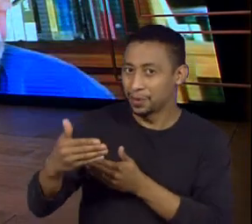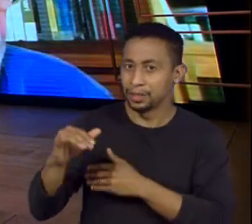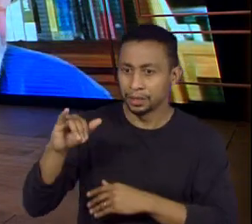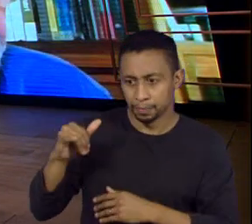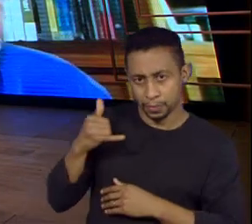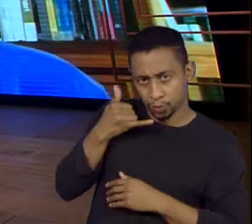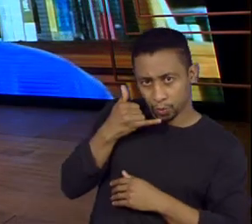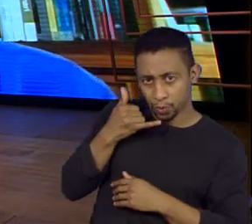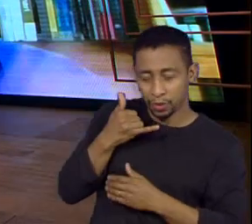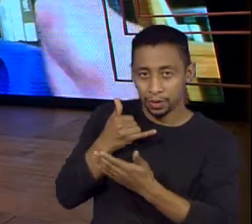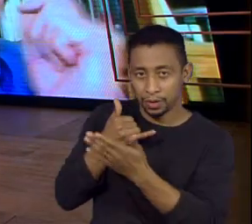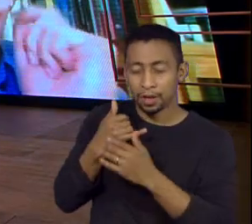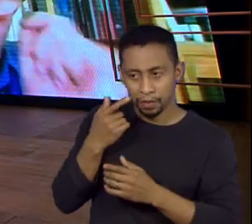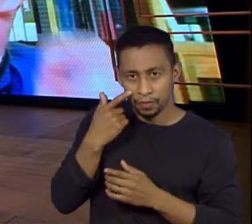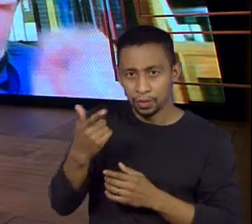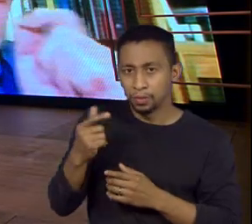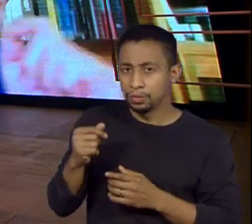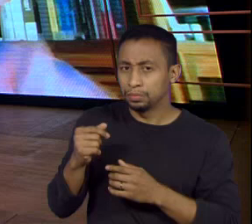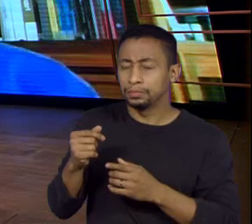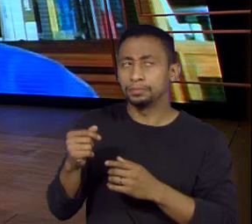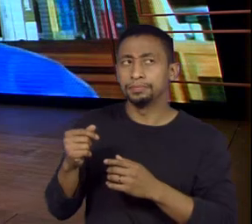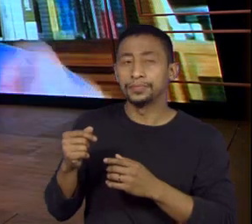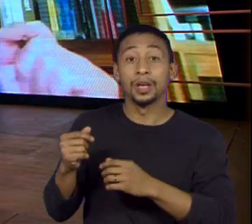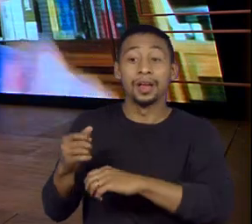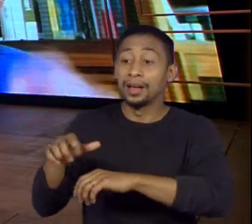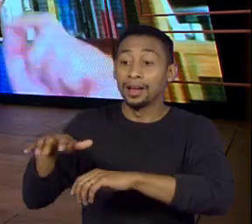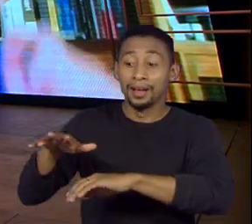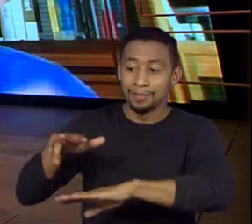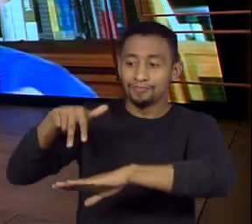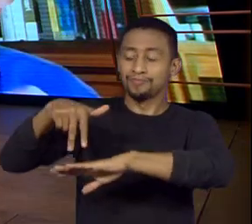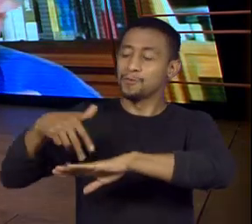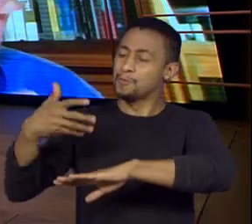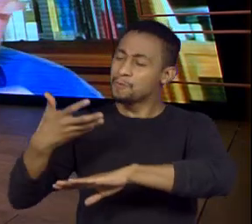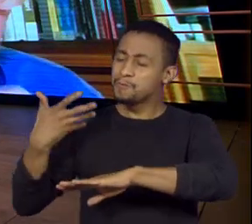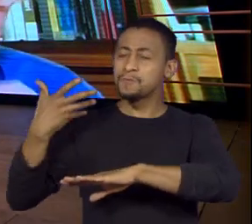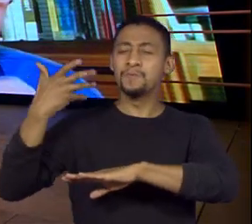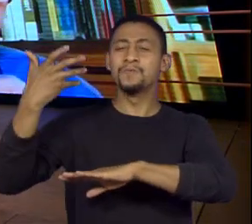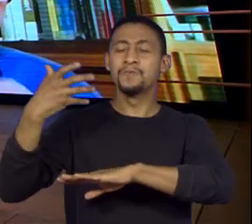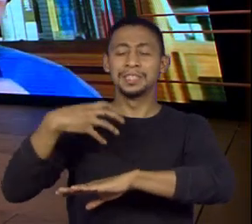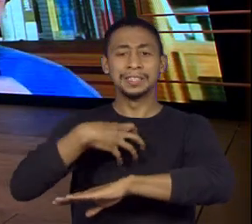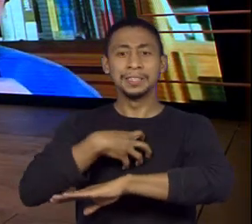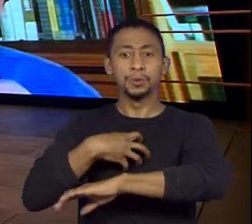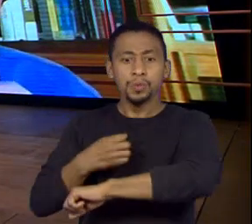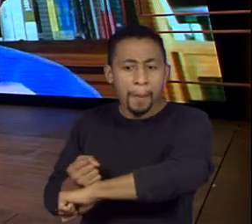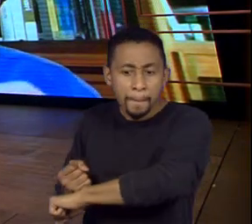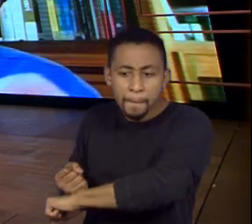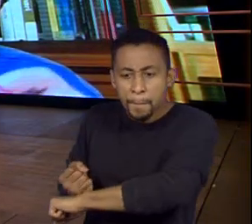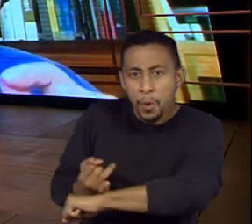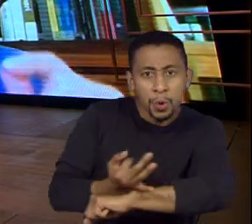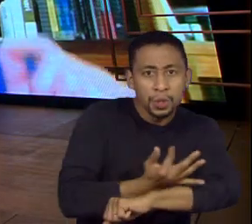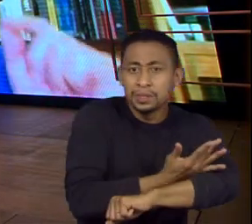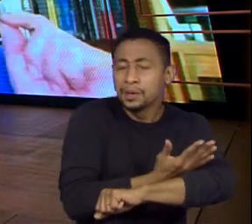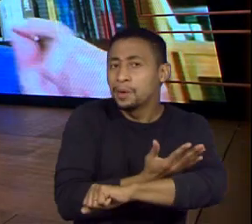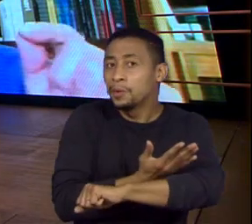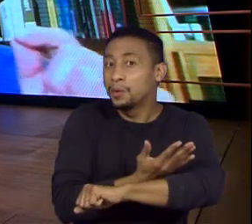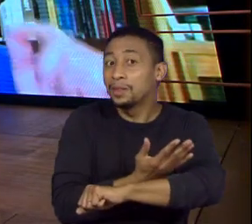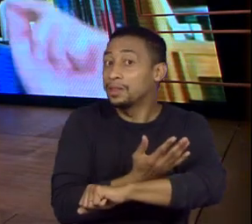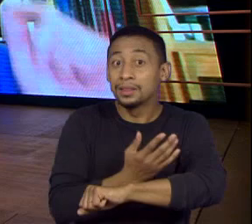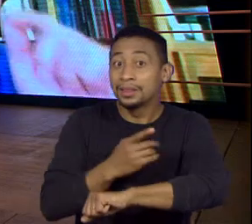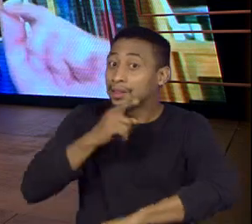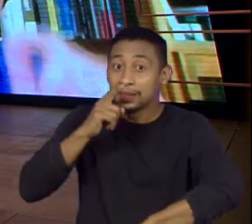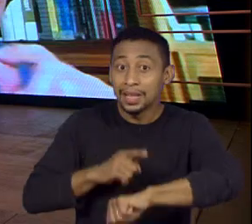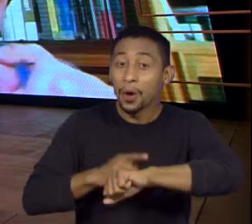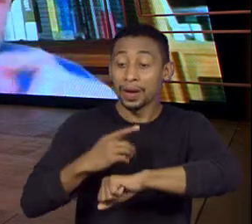telefone que a maior emoção daquele momento foi que, quando anunciaram